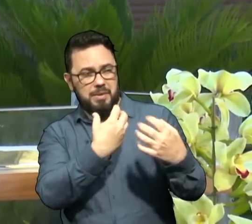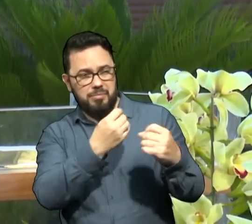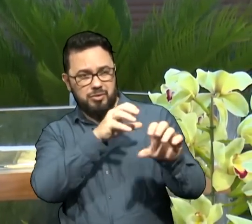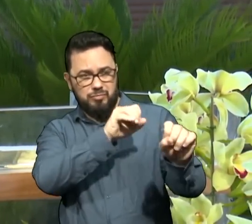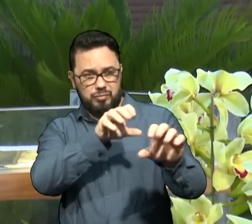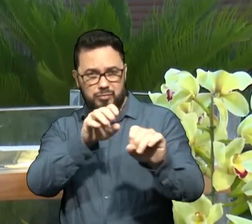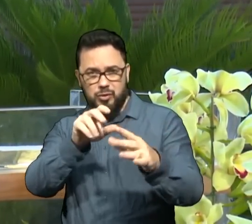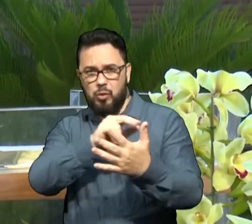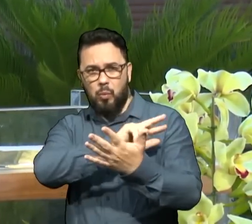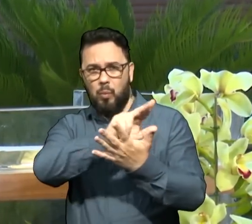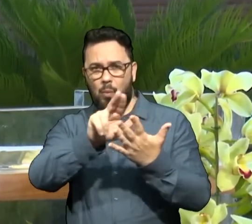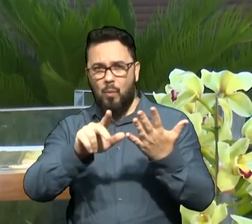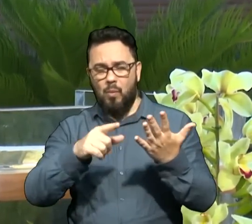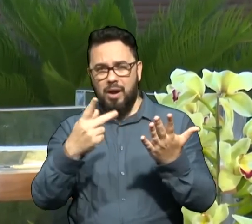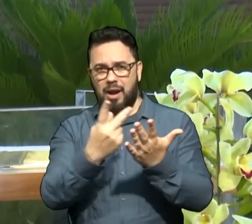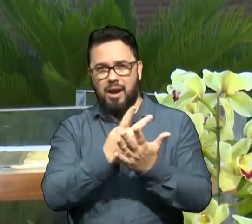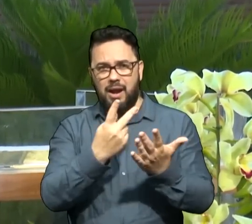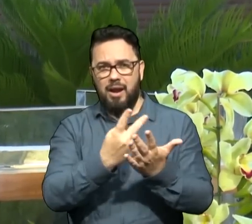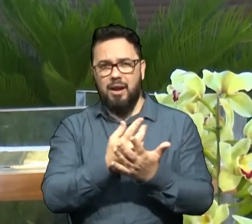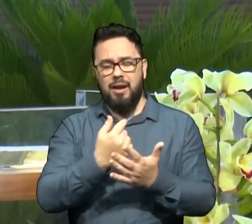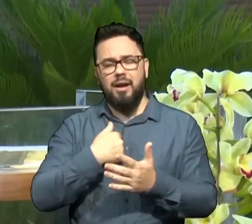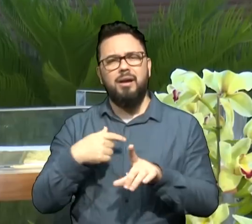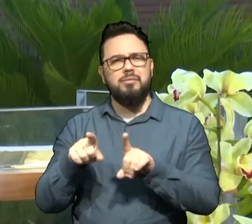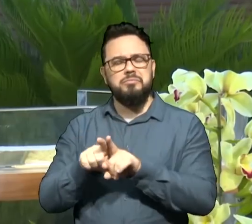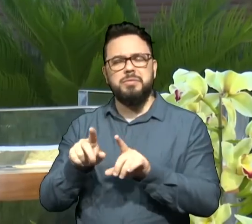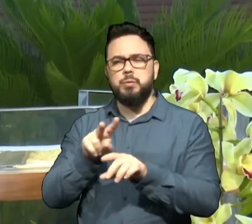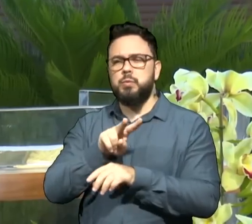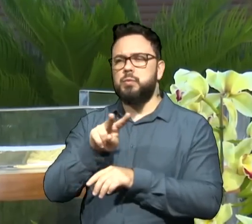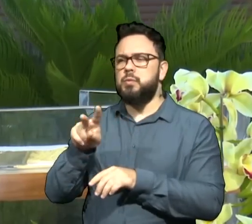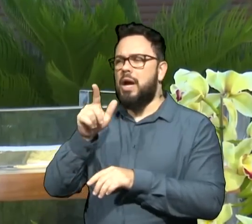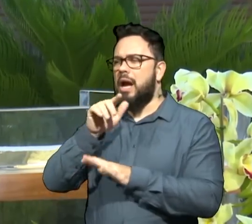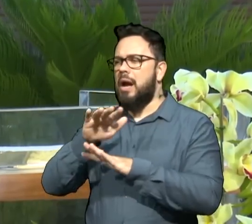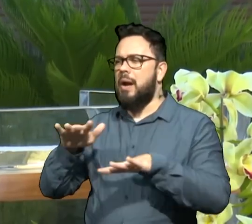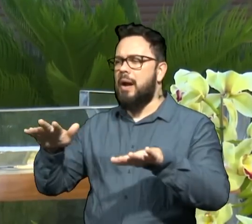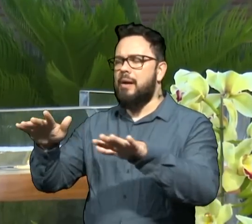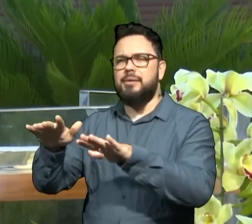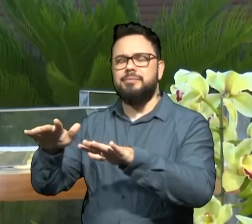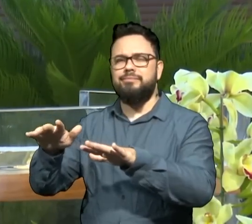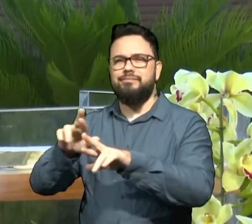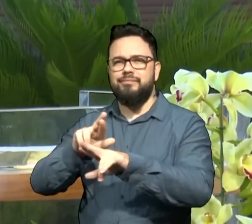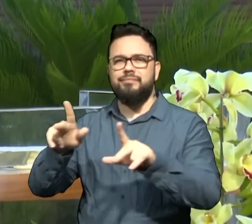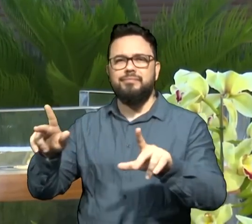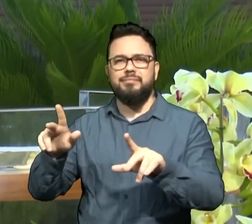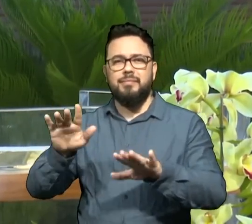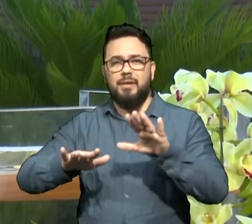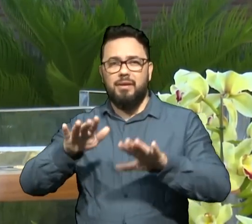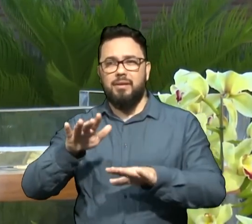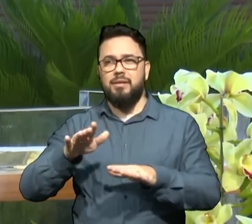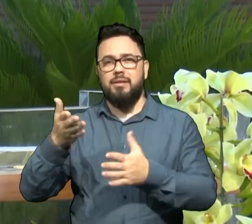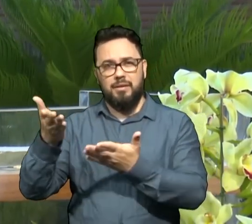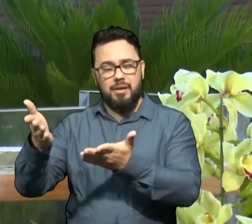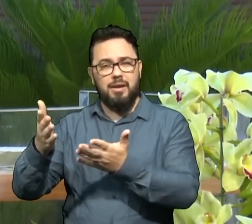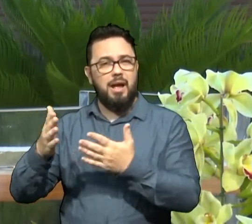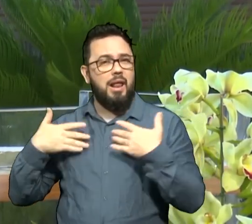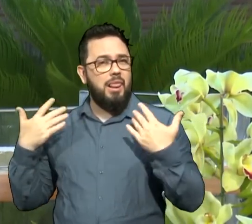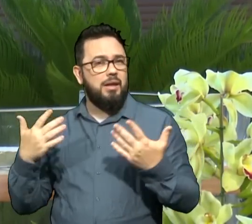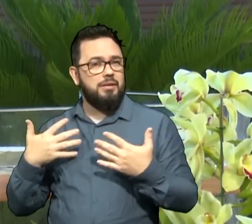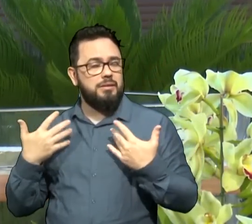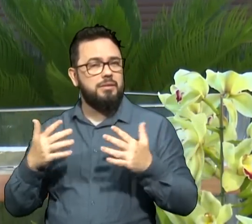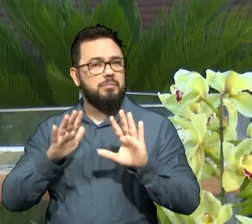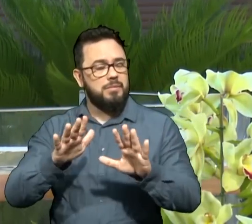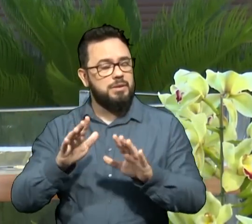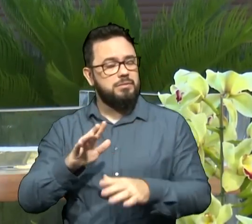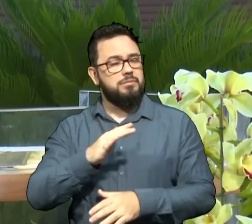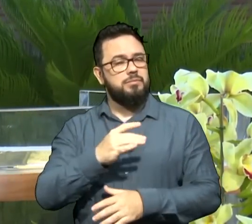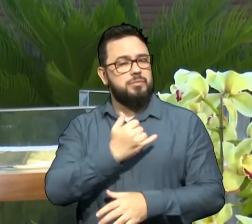e eu também olho para o mar que me aprisiona nesse mundo pode ser alegria pros turistas mas para João aquele